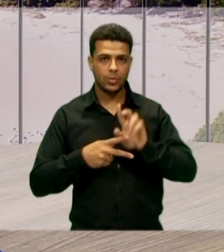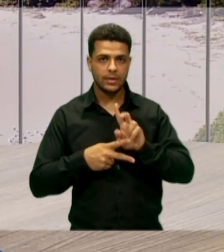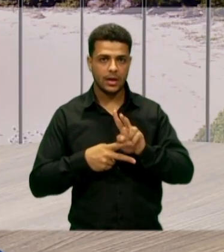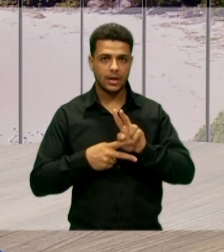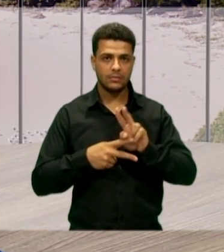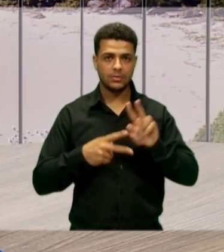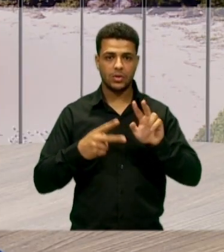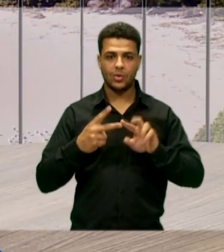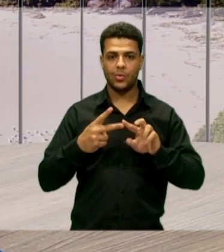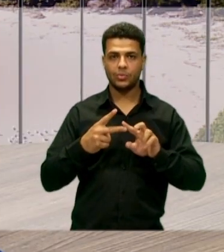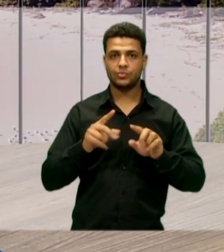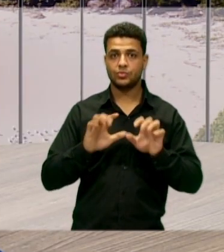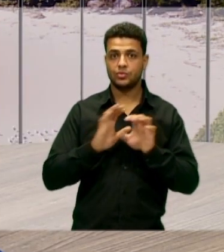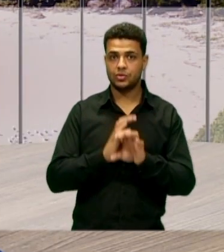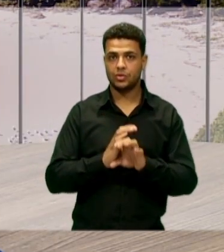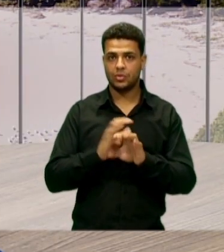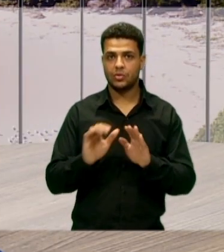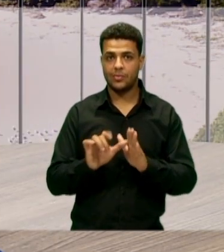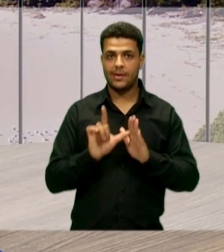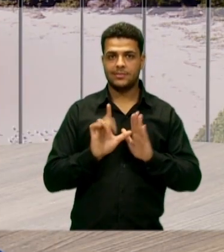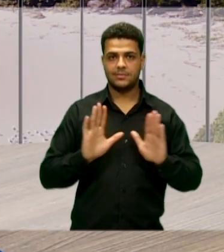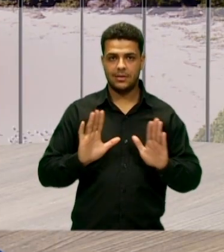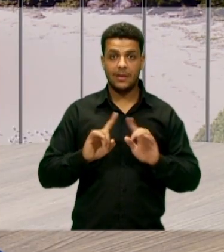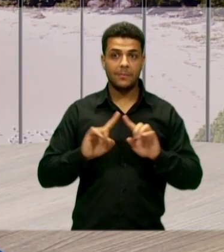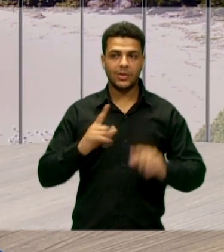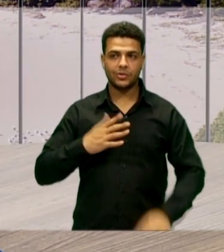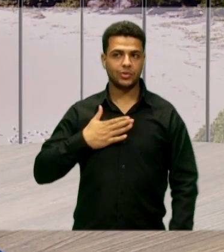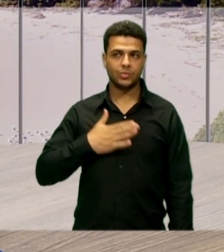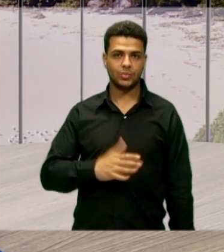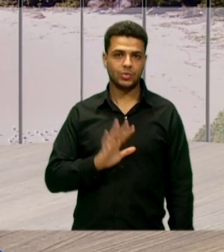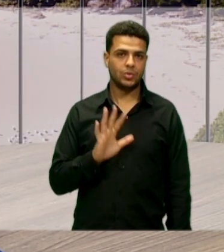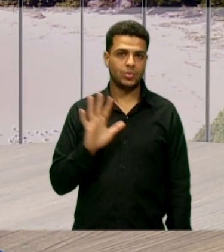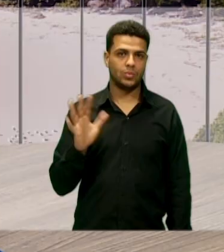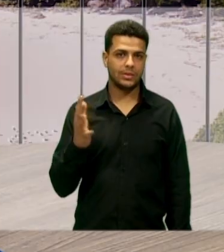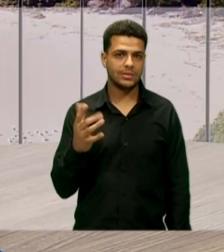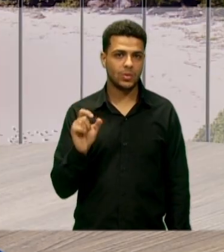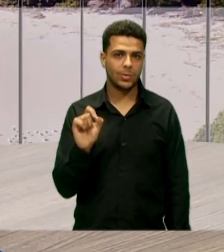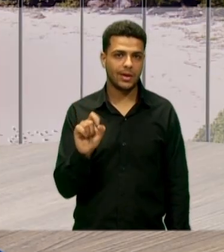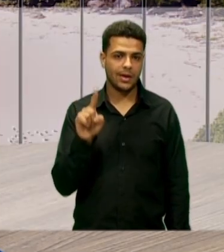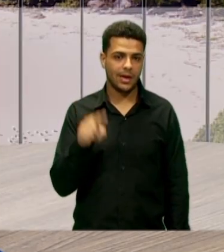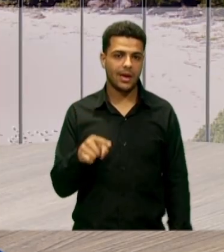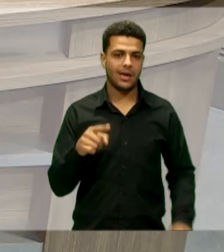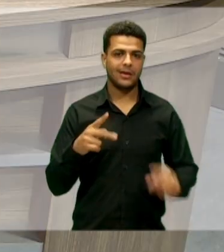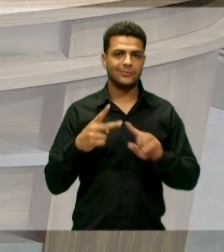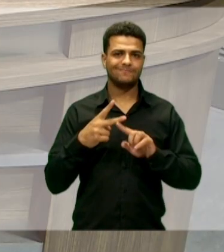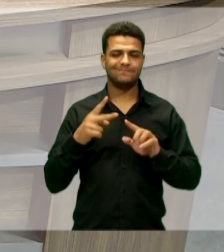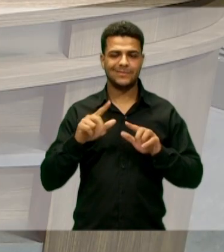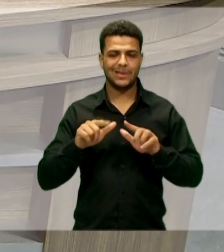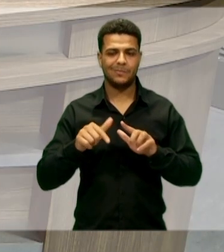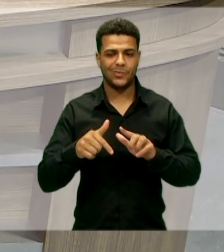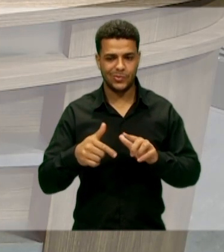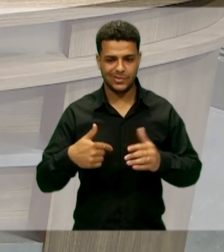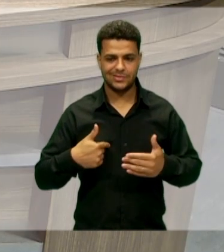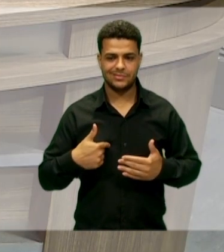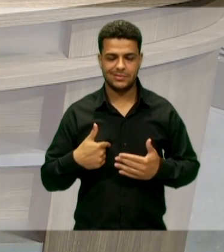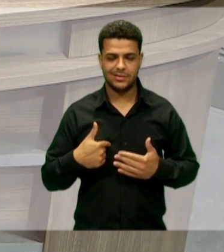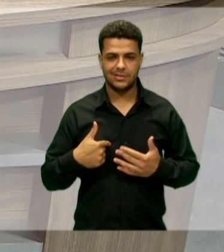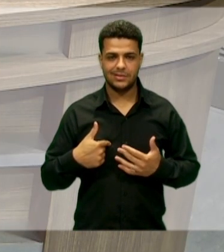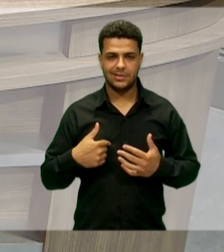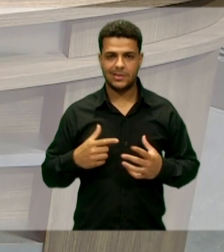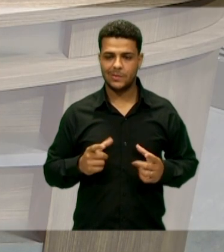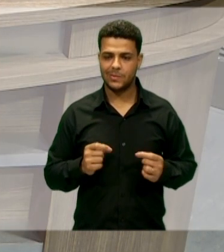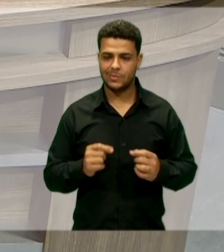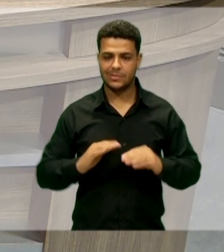prevenção, o diagnóstico precoce. O que a gente não gostaria que acontecesse seria o diagnóstico tardio, né? Um diagnóstico de uma doença mais